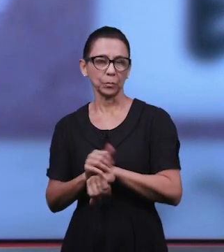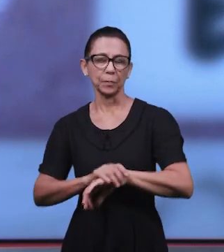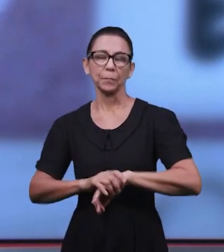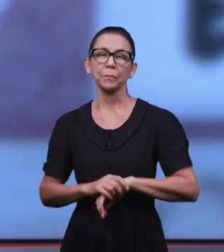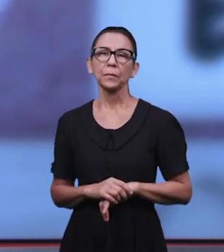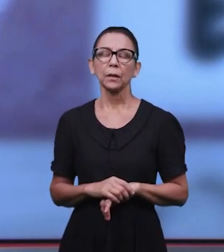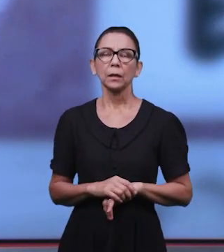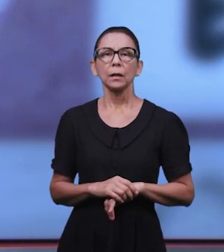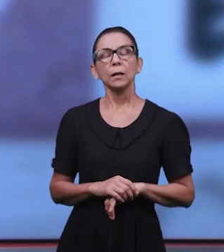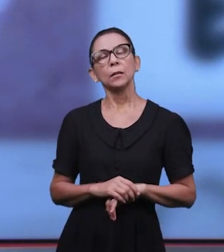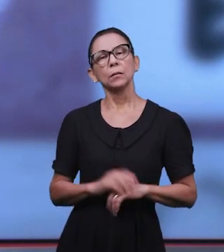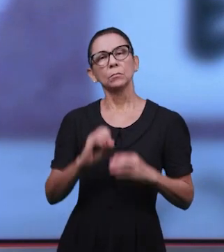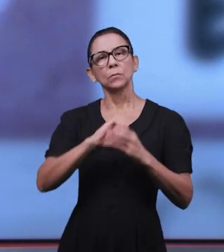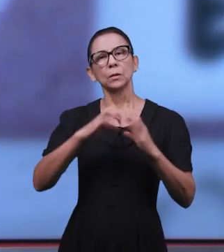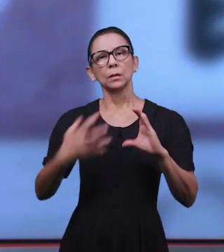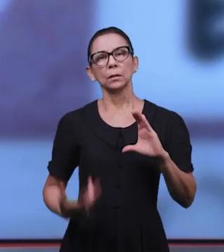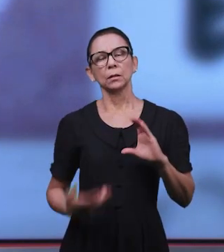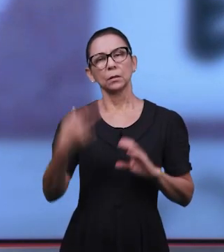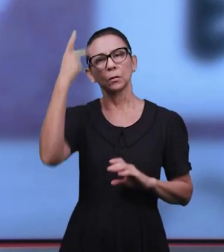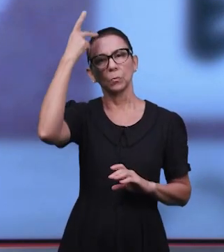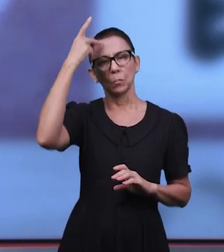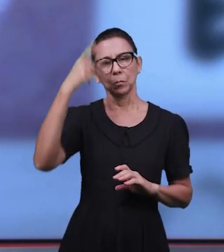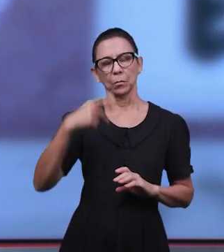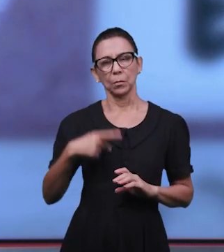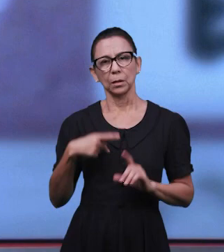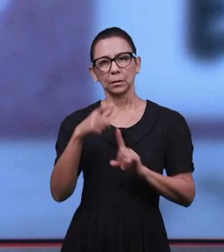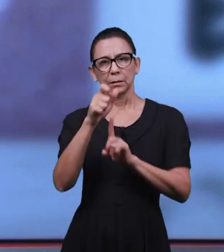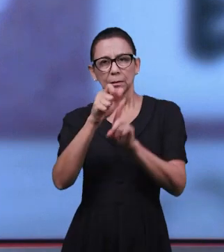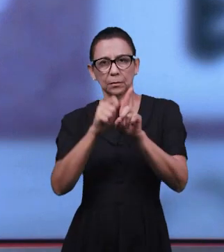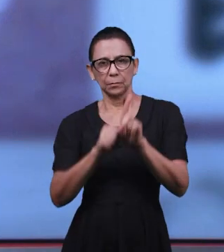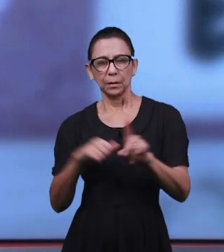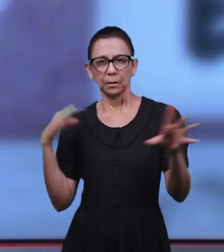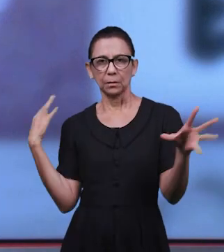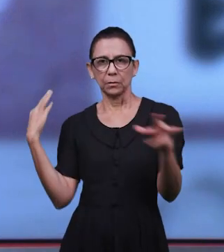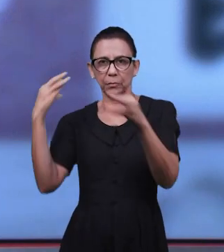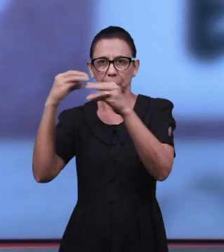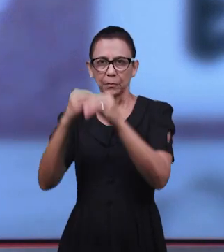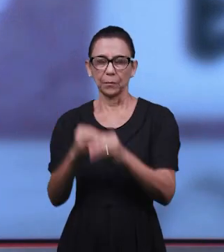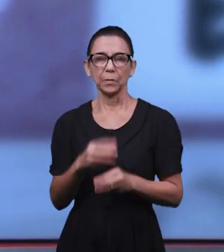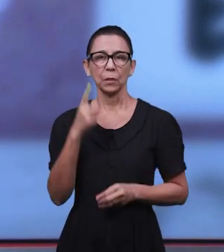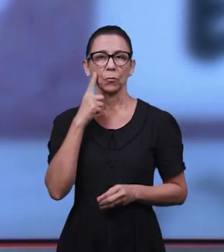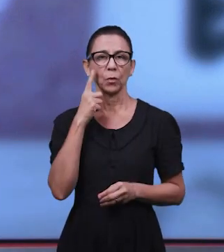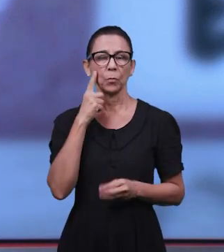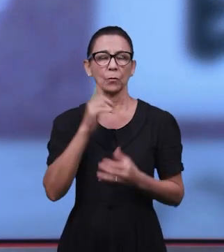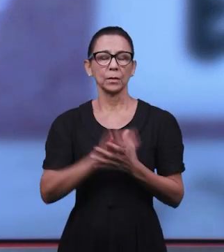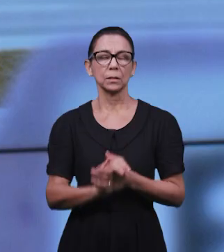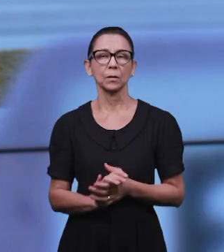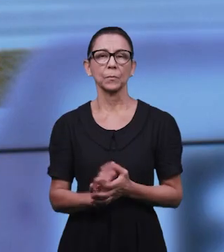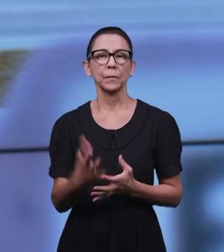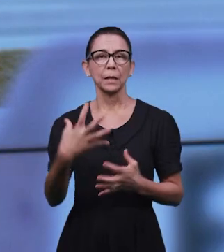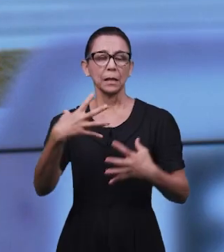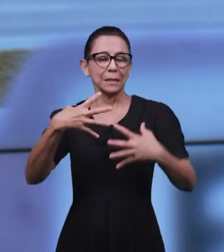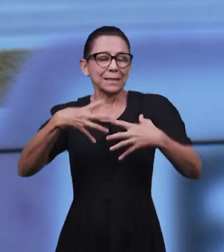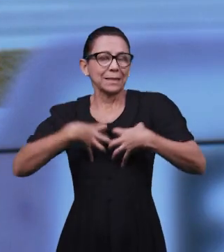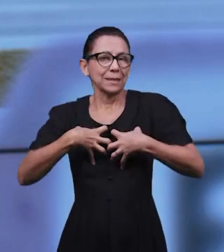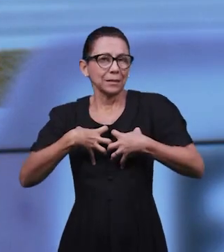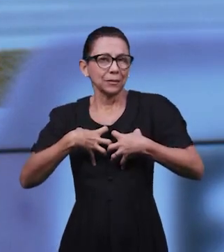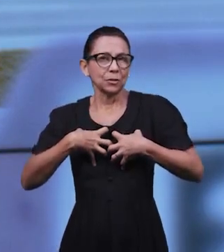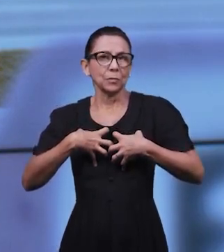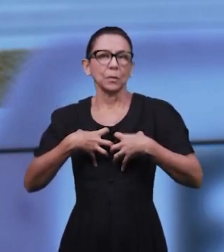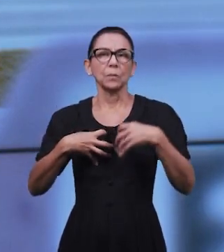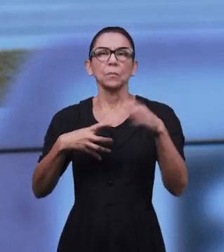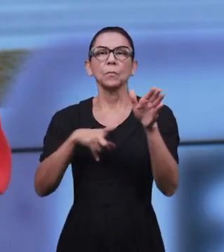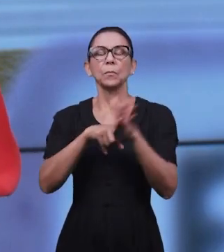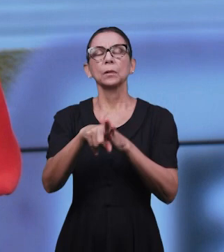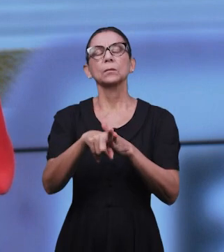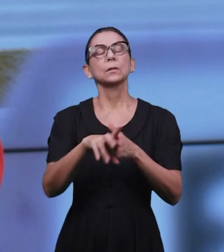da formação do caráter humano neste mês, vamos conversar a respeito dos sentimentos. E perguntamos a você